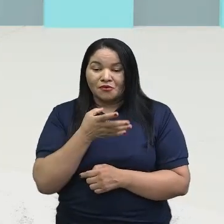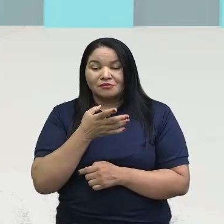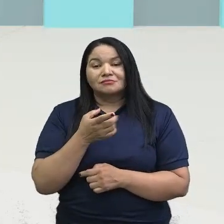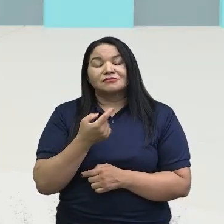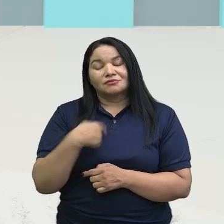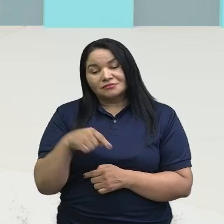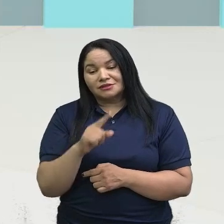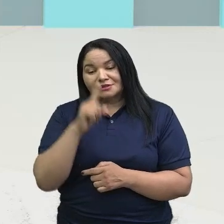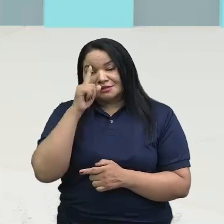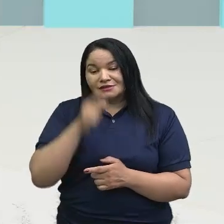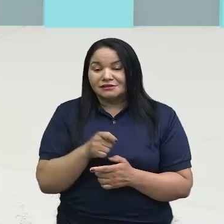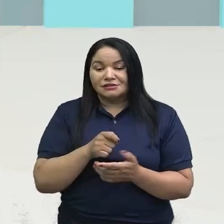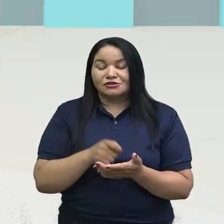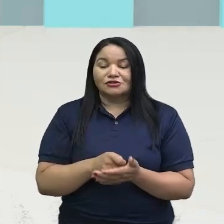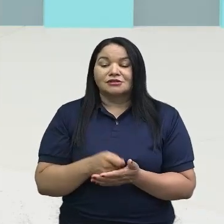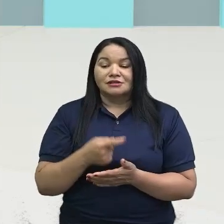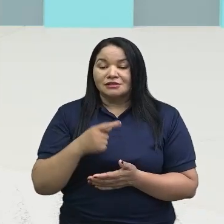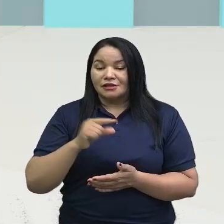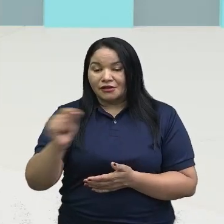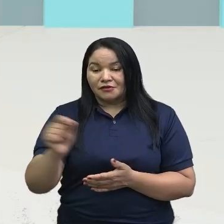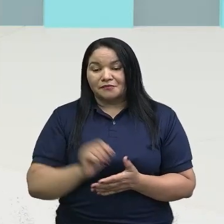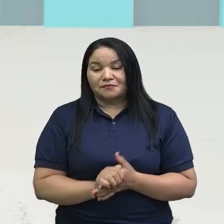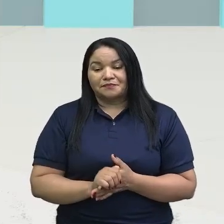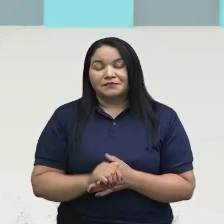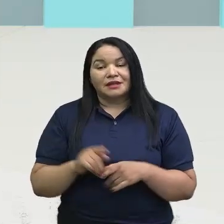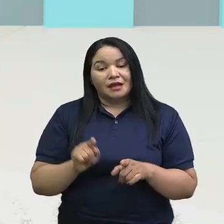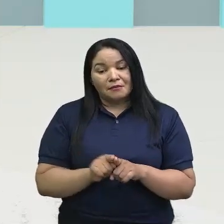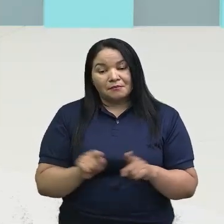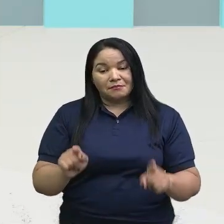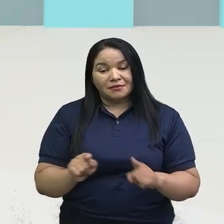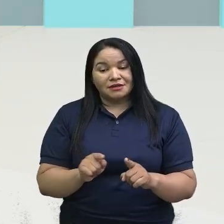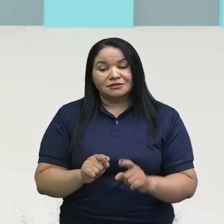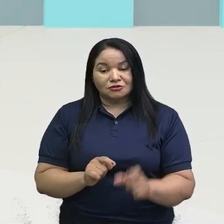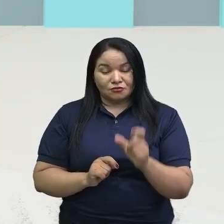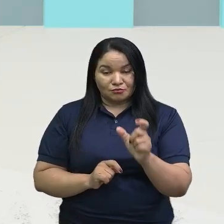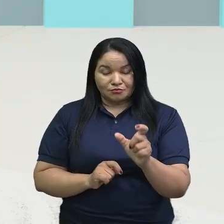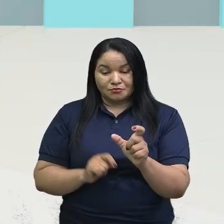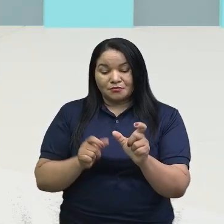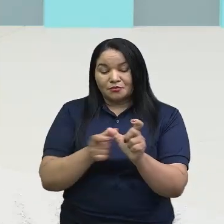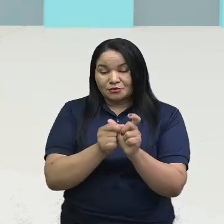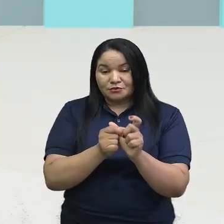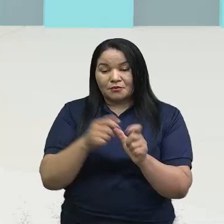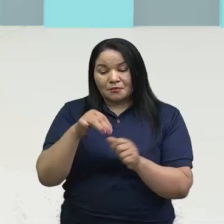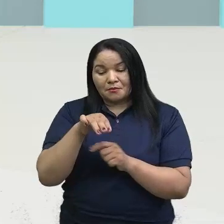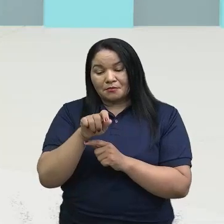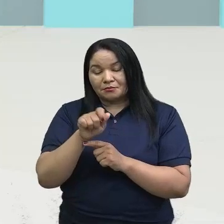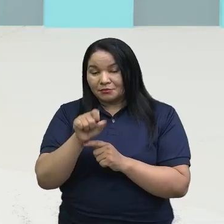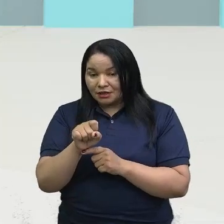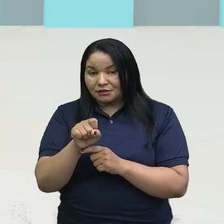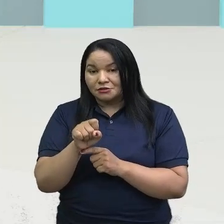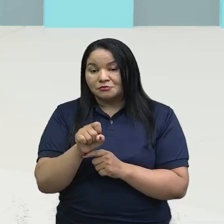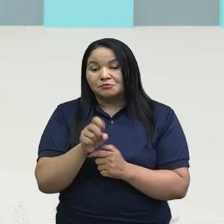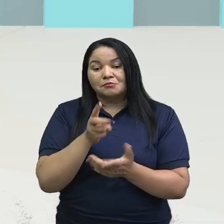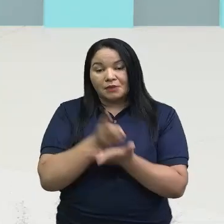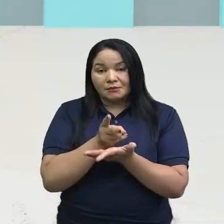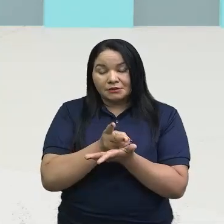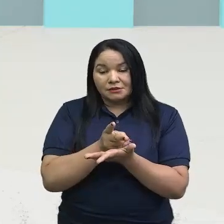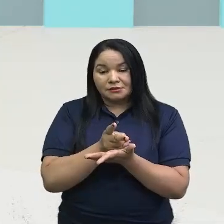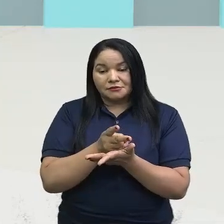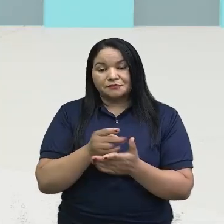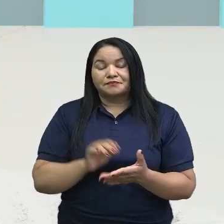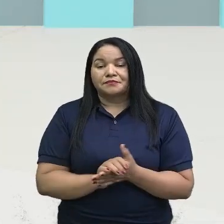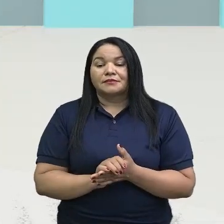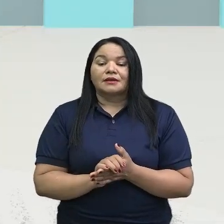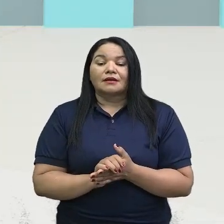sai mesmo assim. Então, observe que a conjunção mais permanece, justamente contrapondo ao que está colocado na